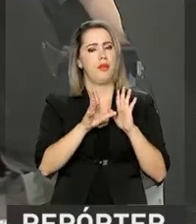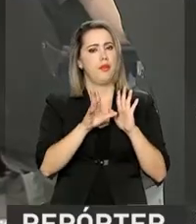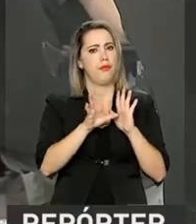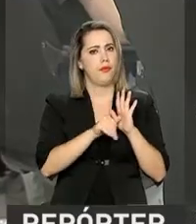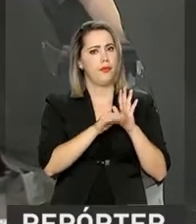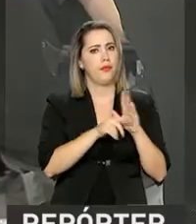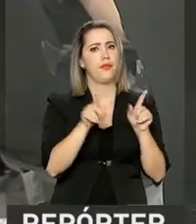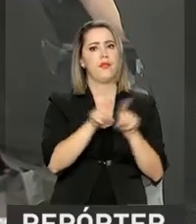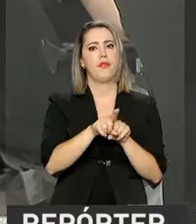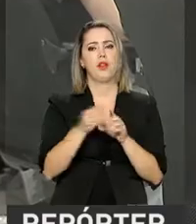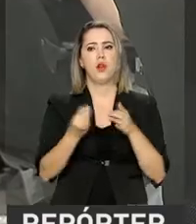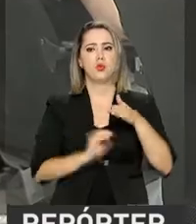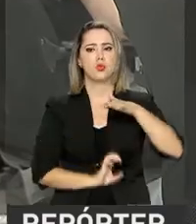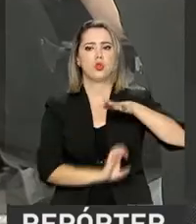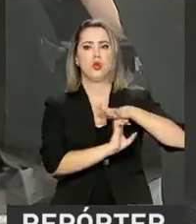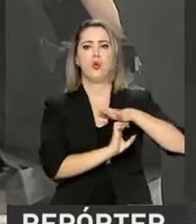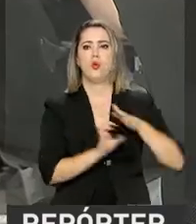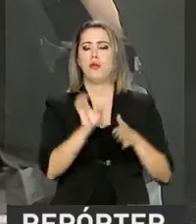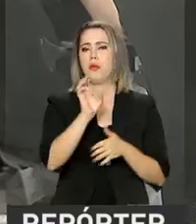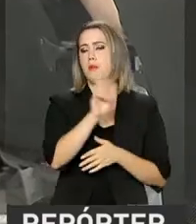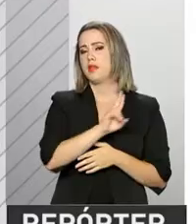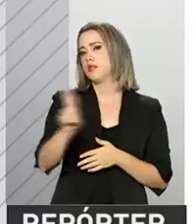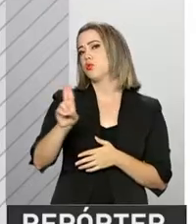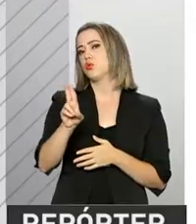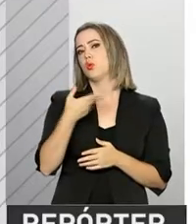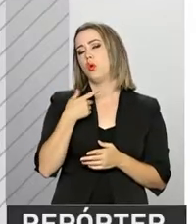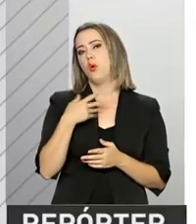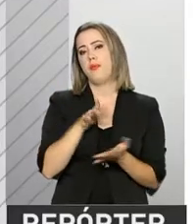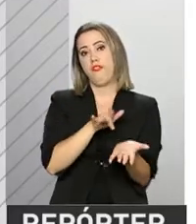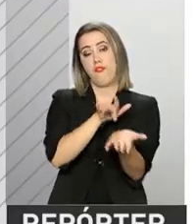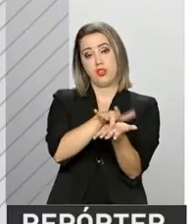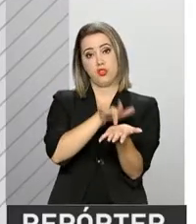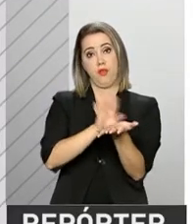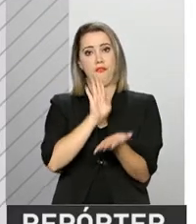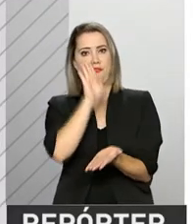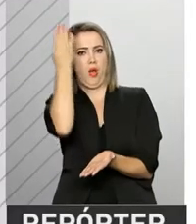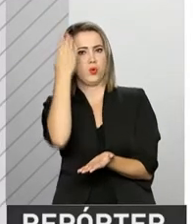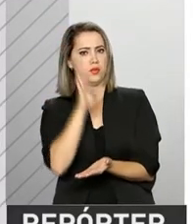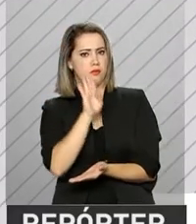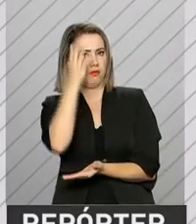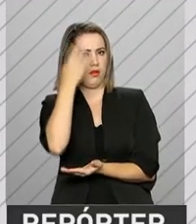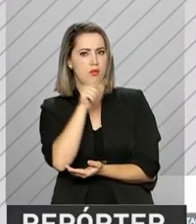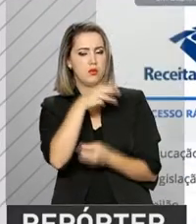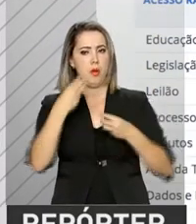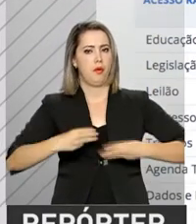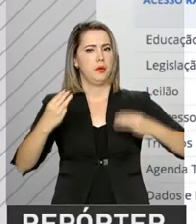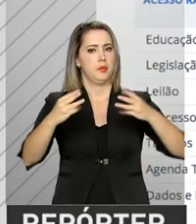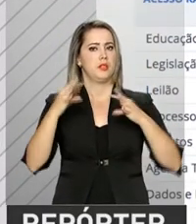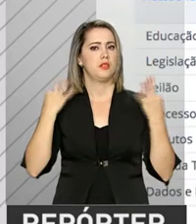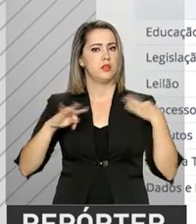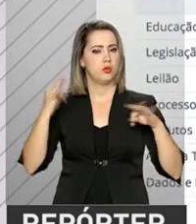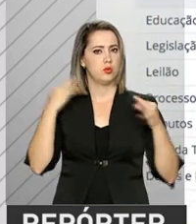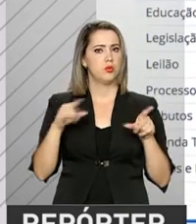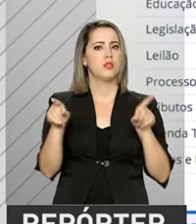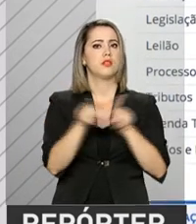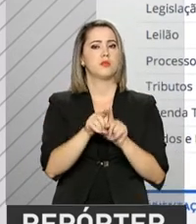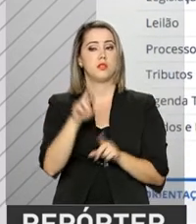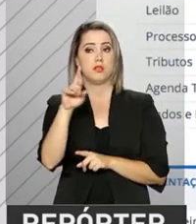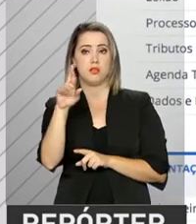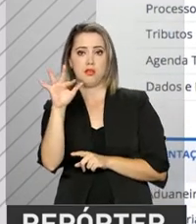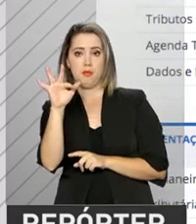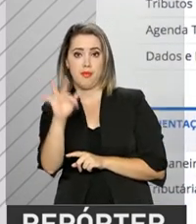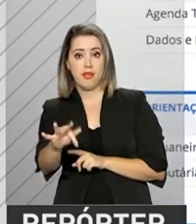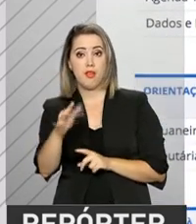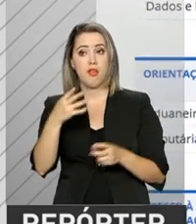nomes de instituições governamentais neste mês o ministério do turismo e receita federal alertaram sobre